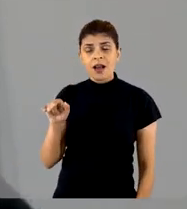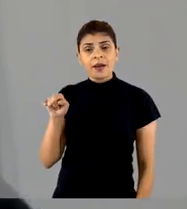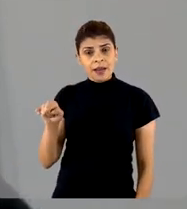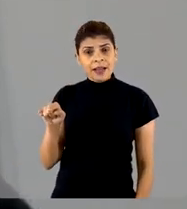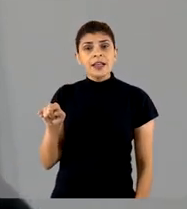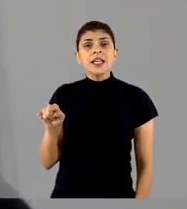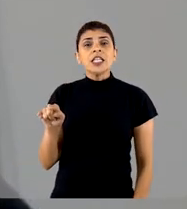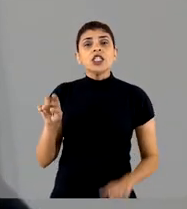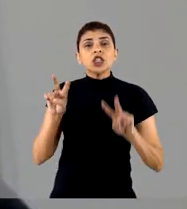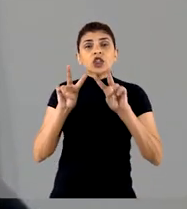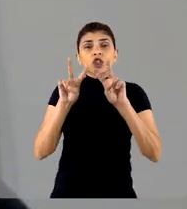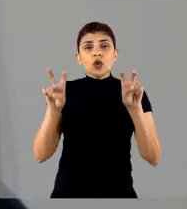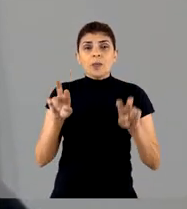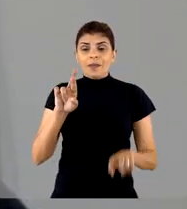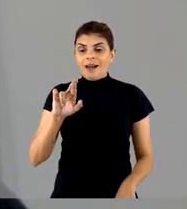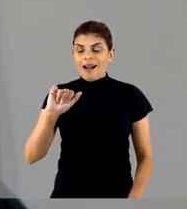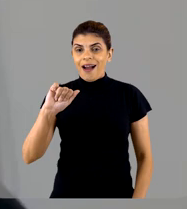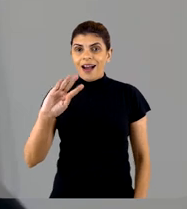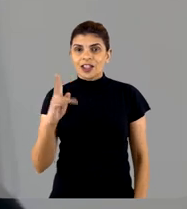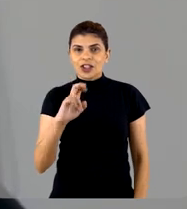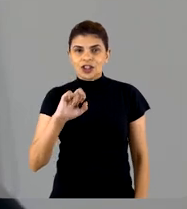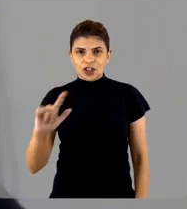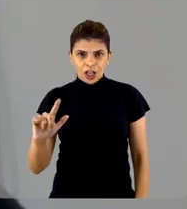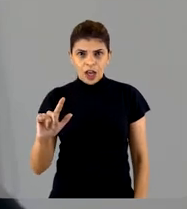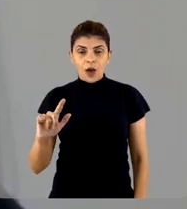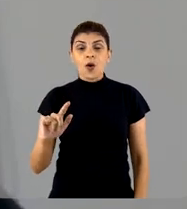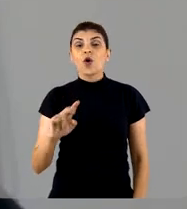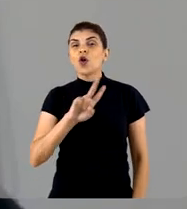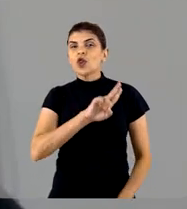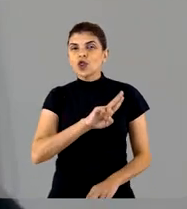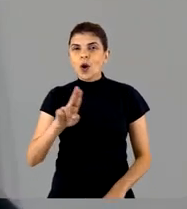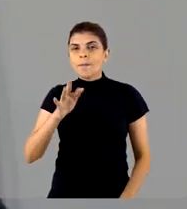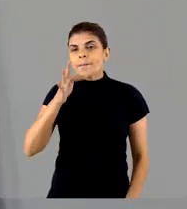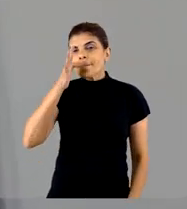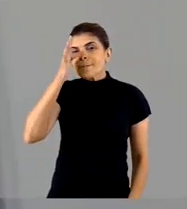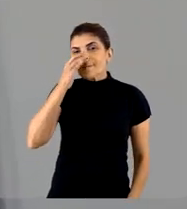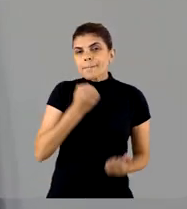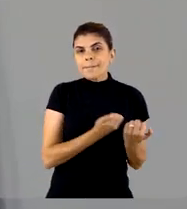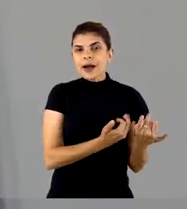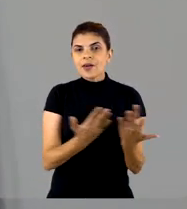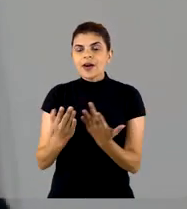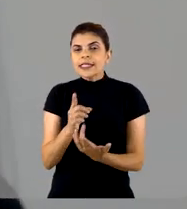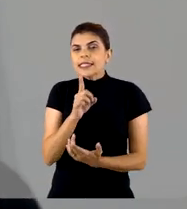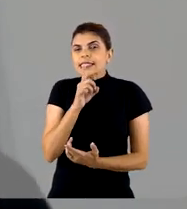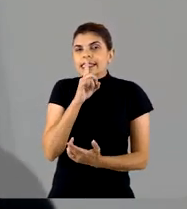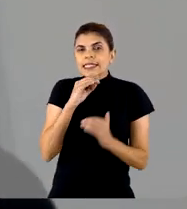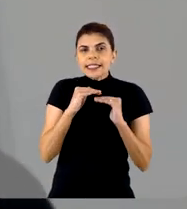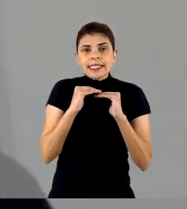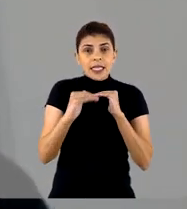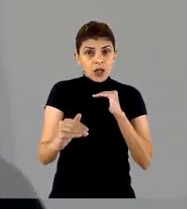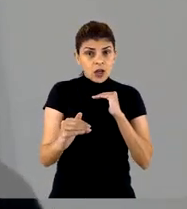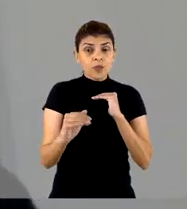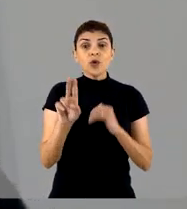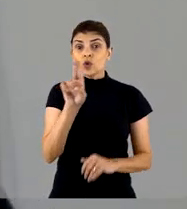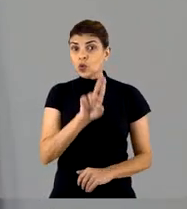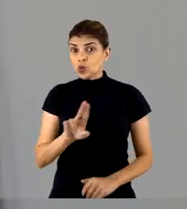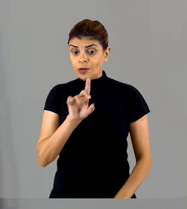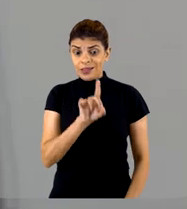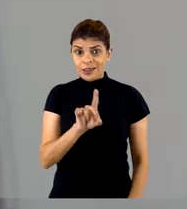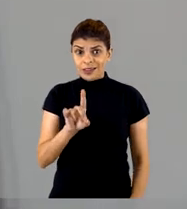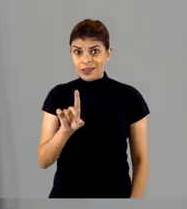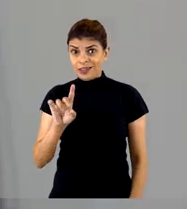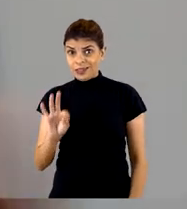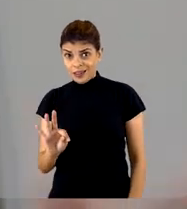jornalista, né, estadunidense chamada Rachel Carson, lançado em 62, chamado Primavera Silenciosa, que foi observado que o uso do